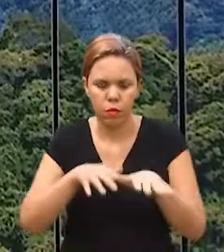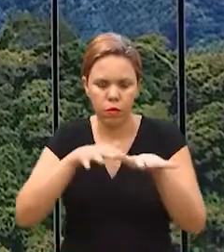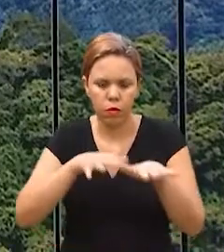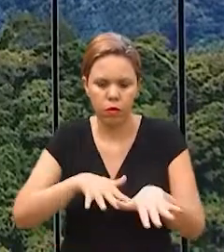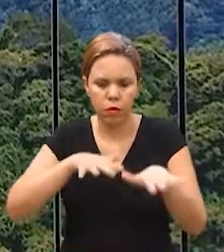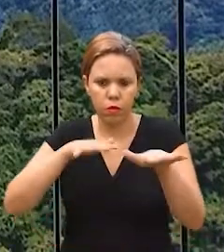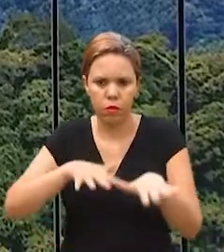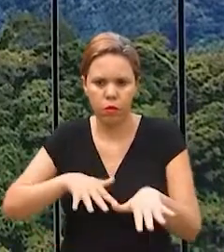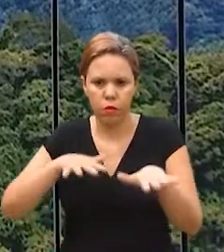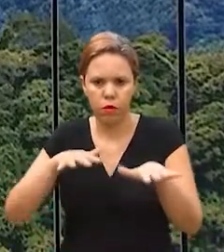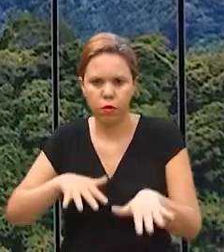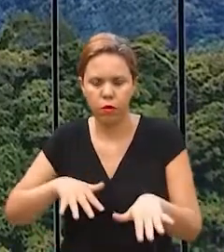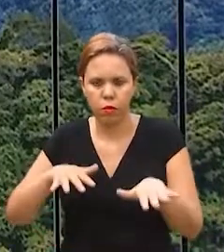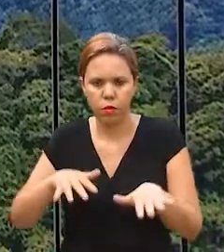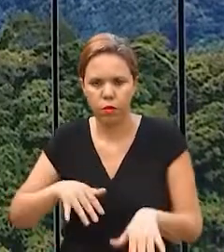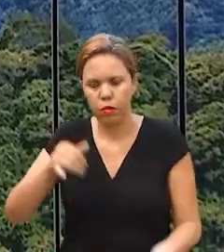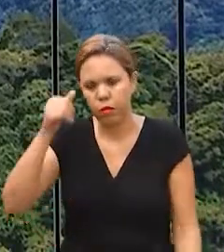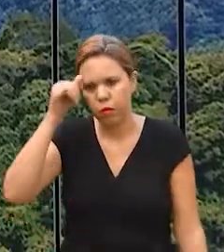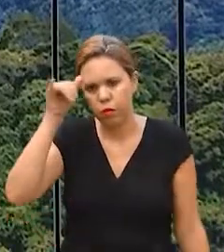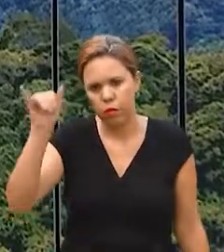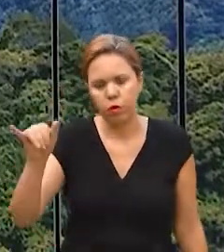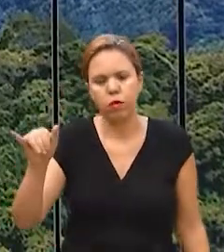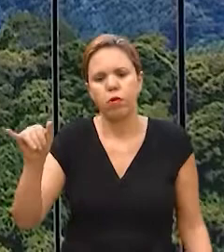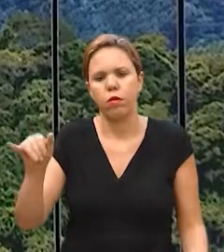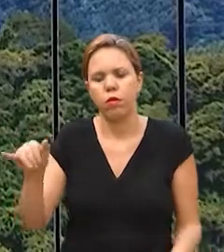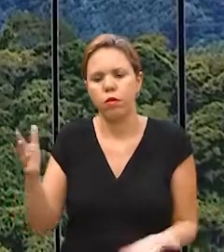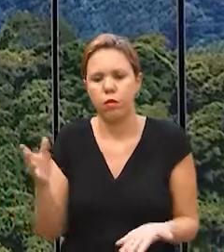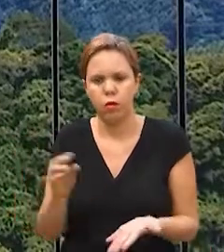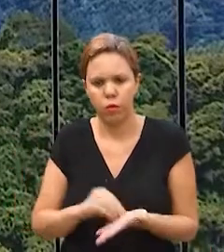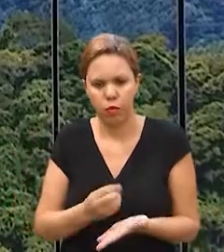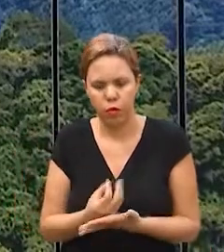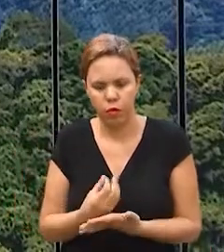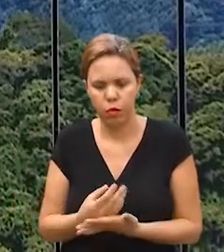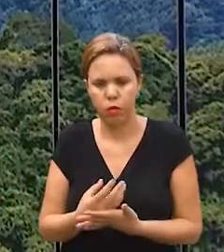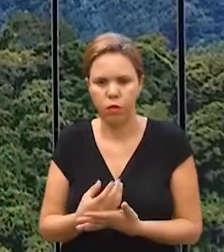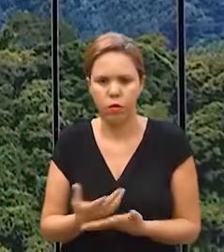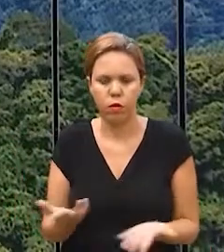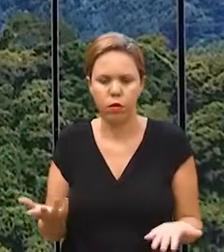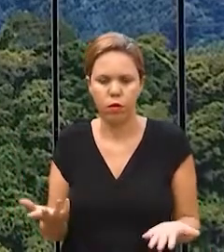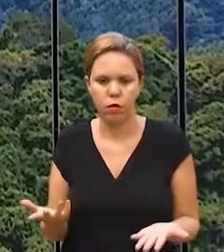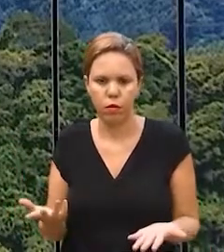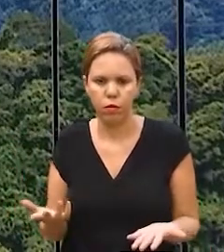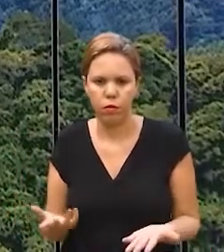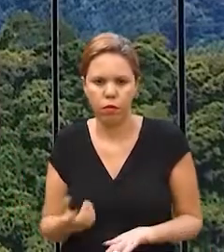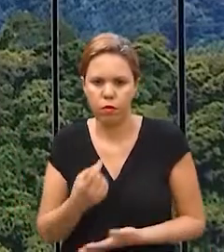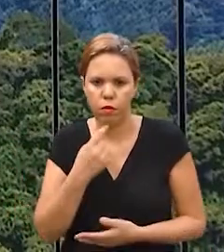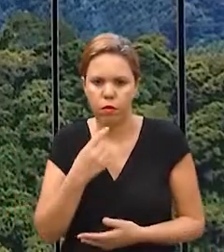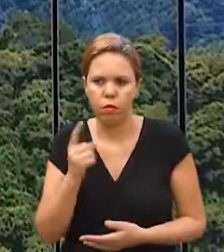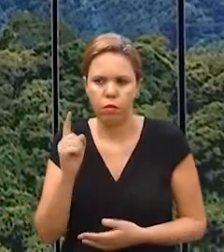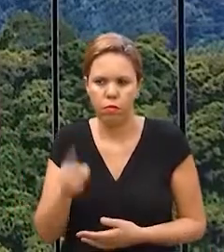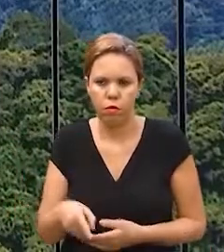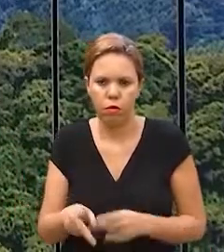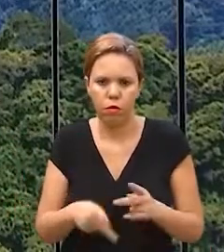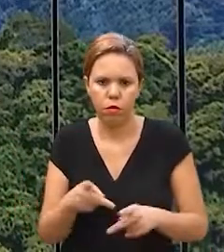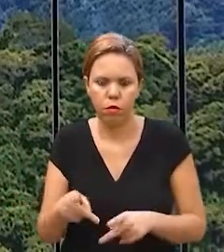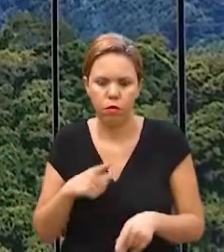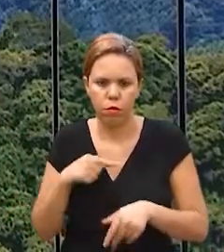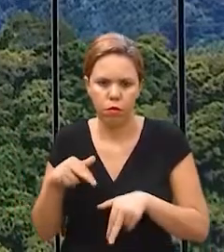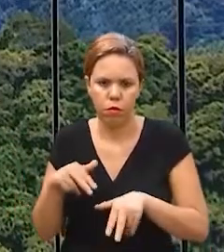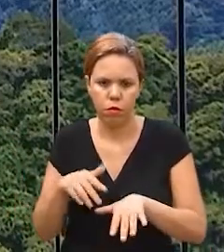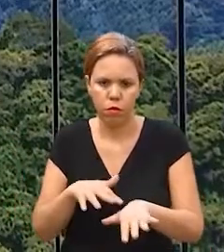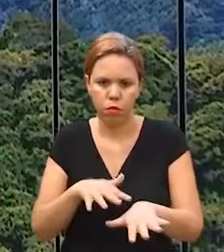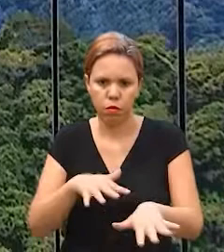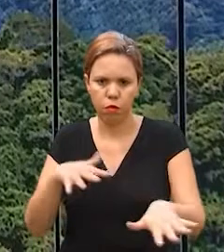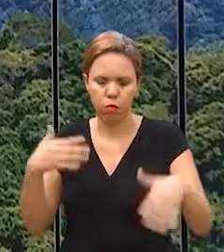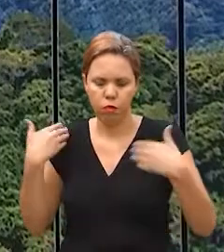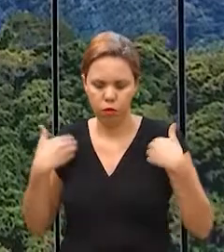do analfabetismo de Campinas, na Lagoa do Taquaral. Nós tivemos lá cerca de 1000 pessoas caminhando, todas